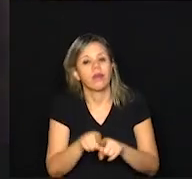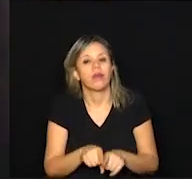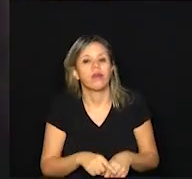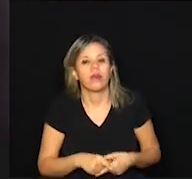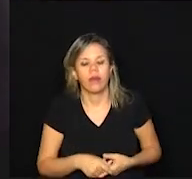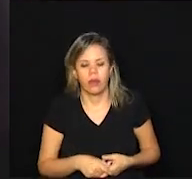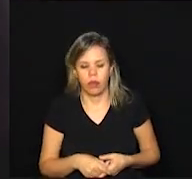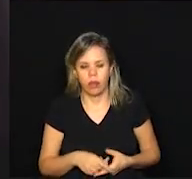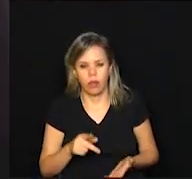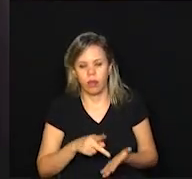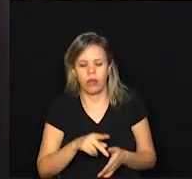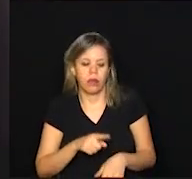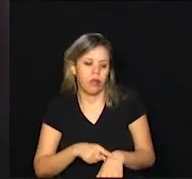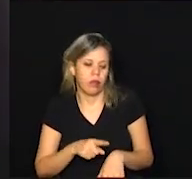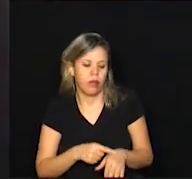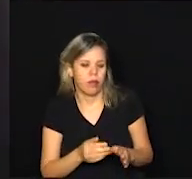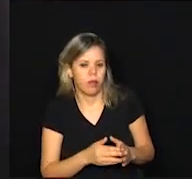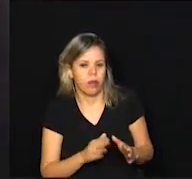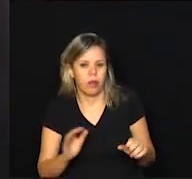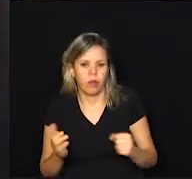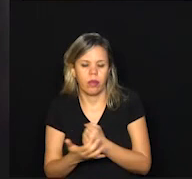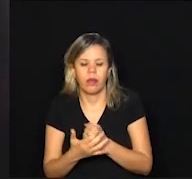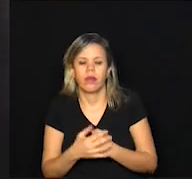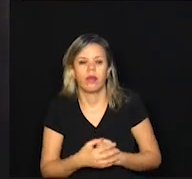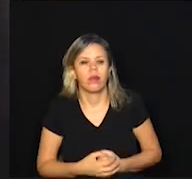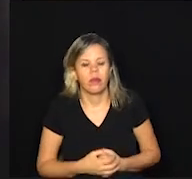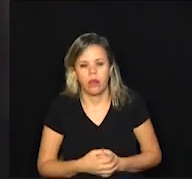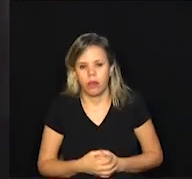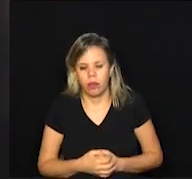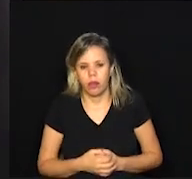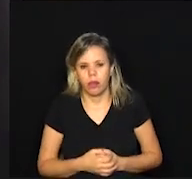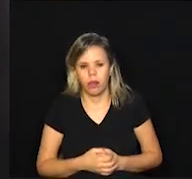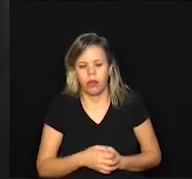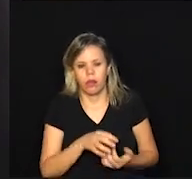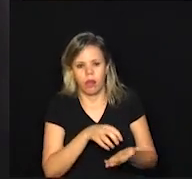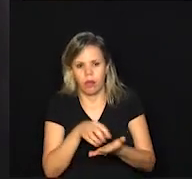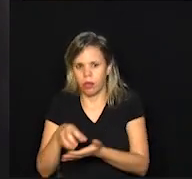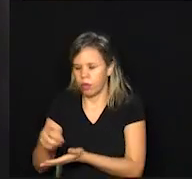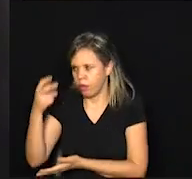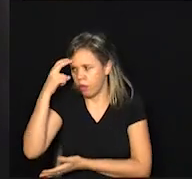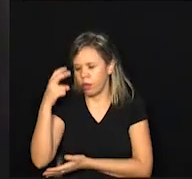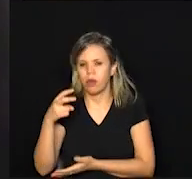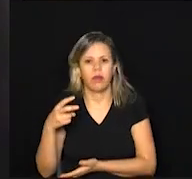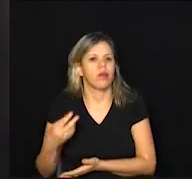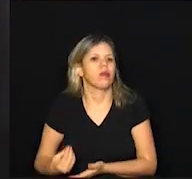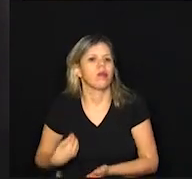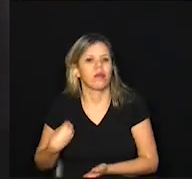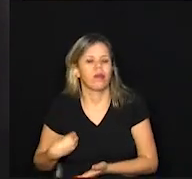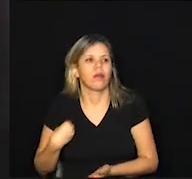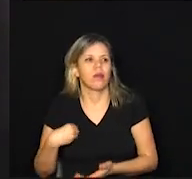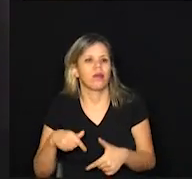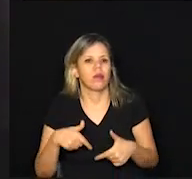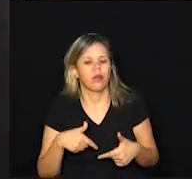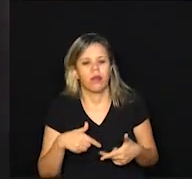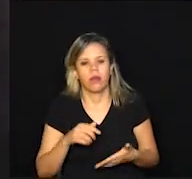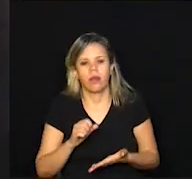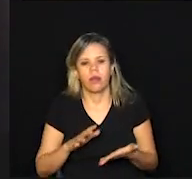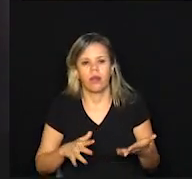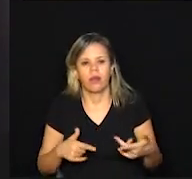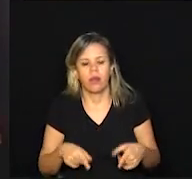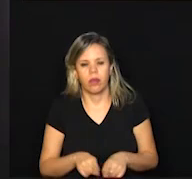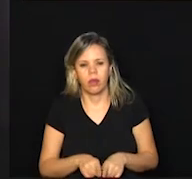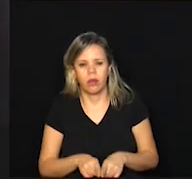que na verdade assim esse momento da com anemia é que os espaços culturais né estão aí com as atividades